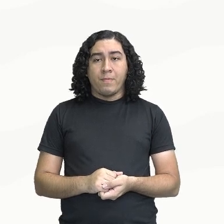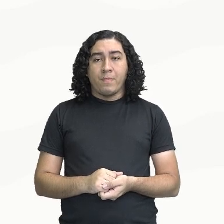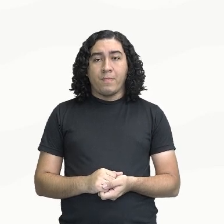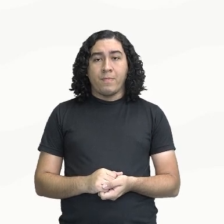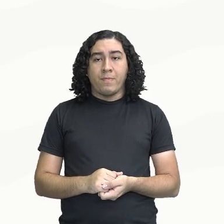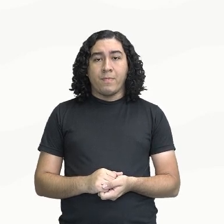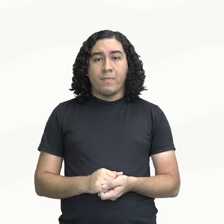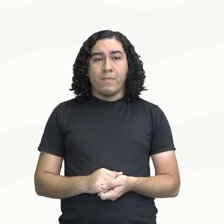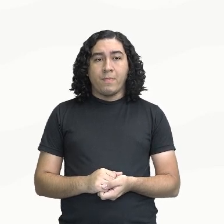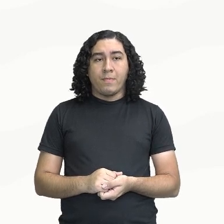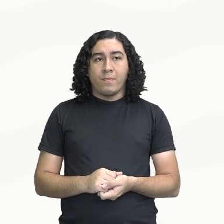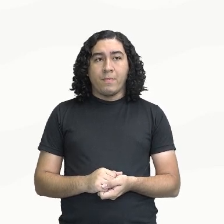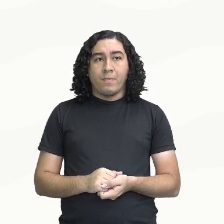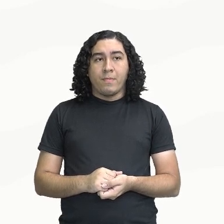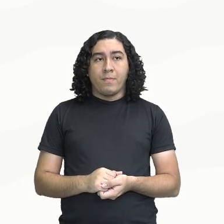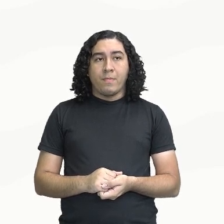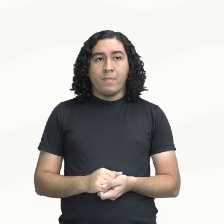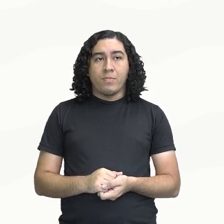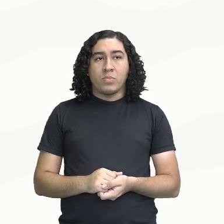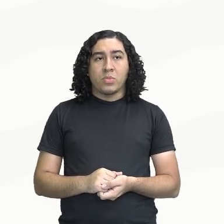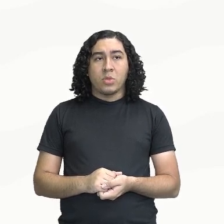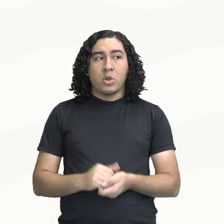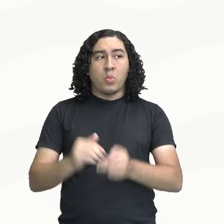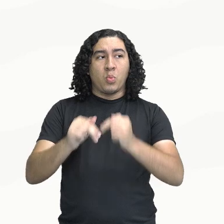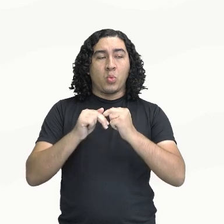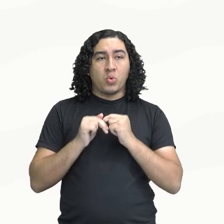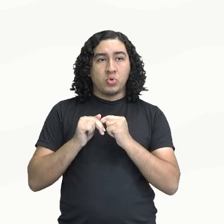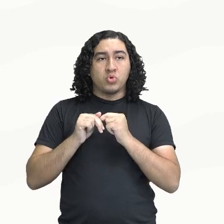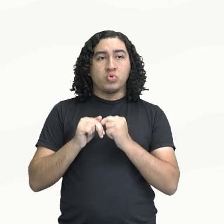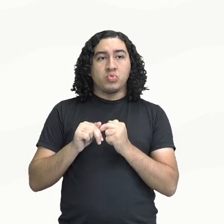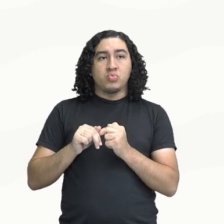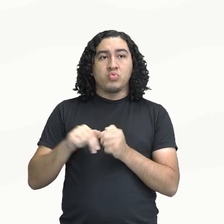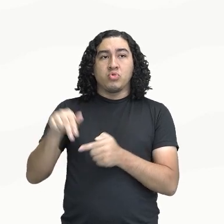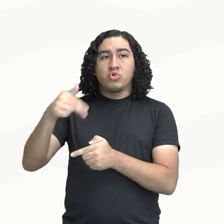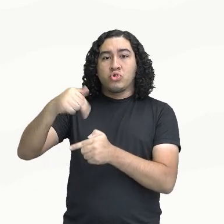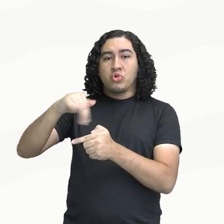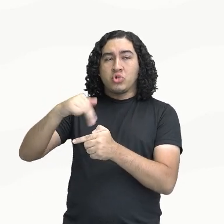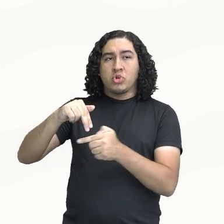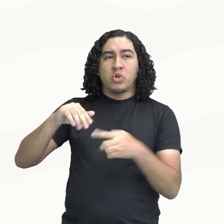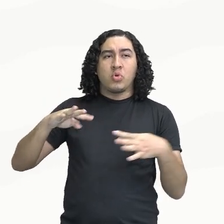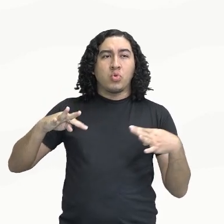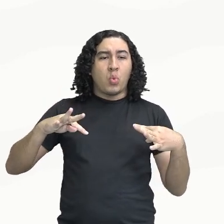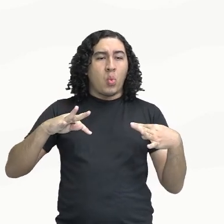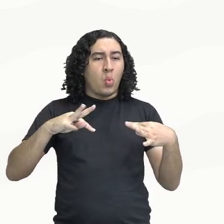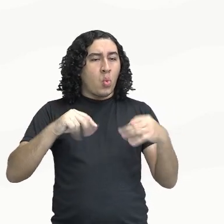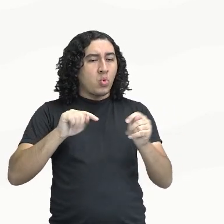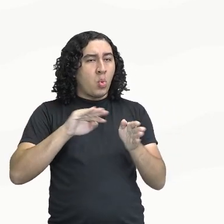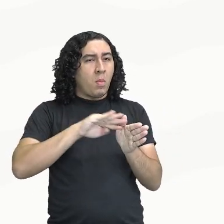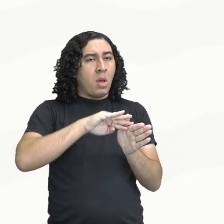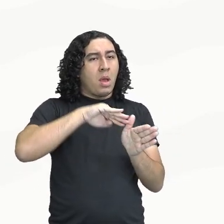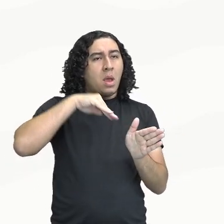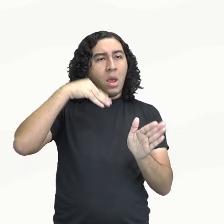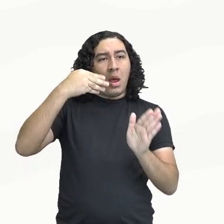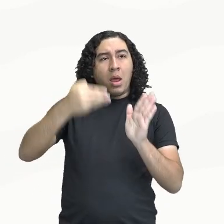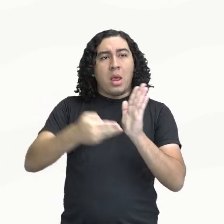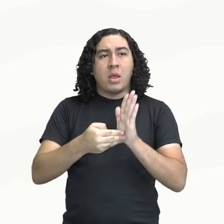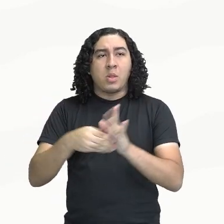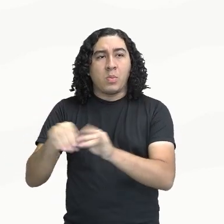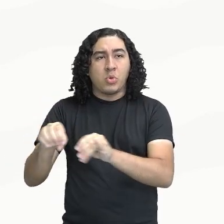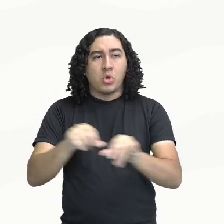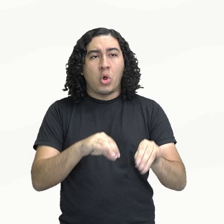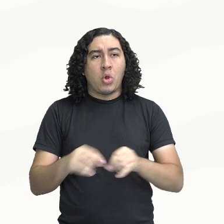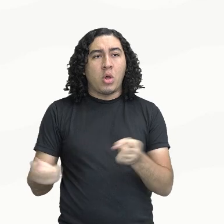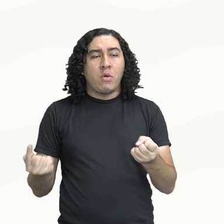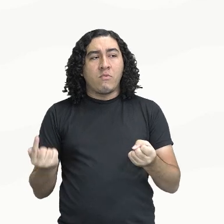falar, o nitrogênio passa por um ciclo todo completo da atmosfera para o solo e